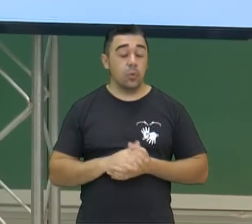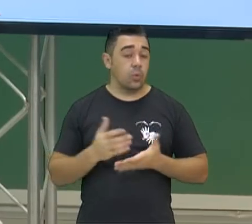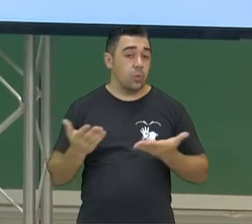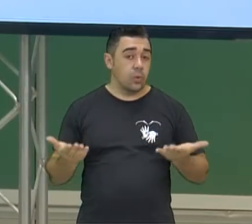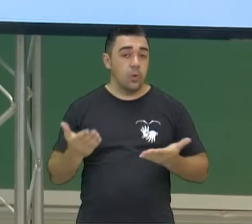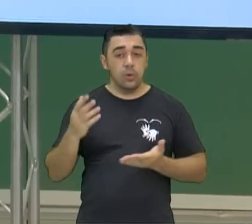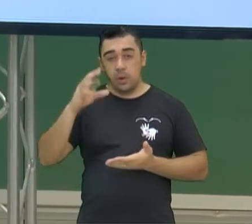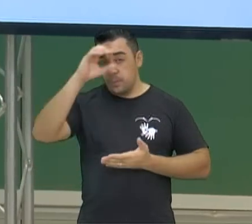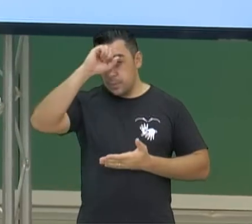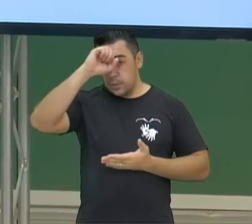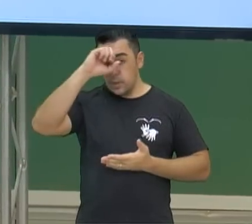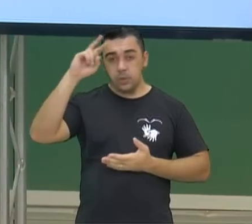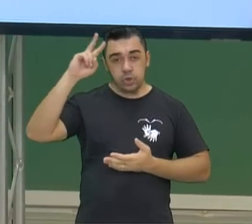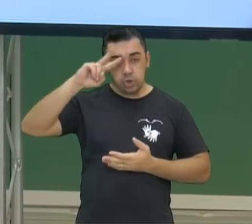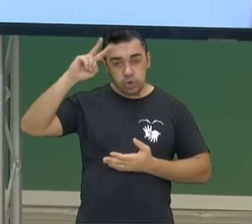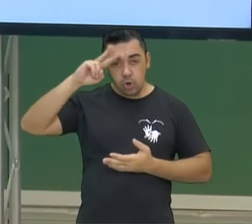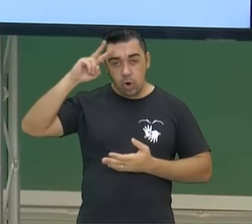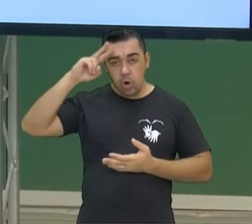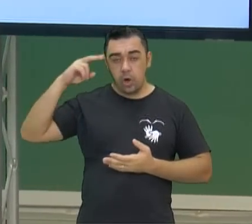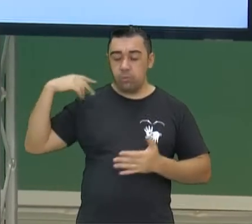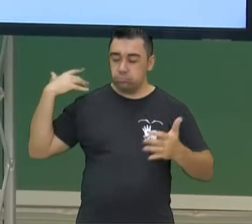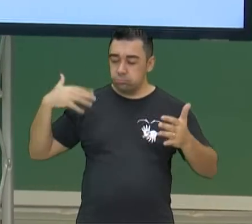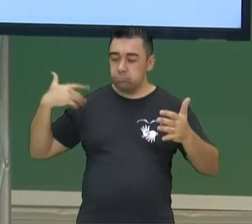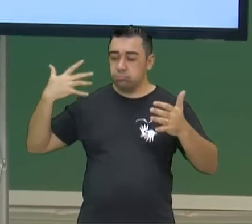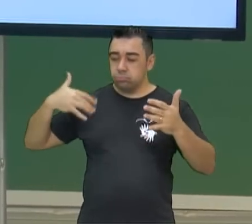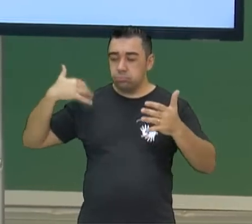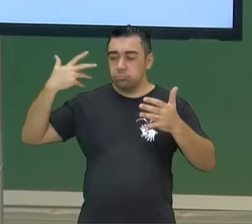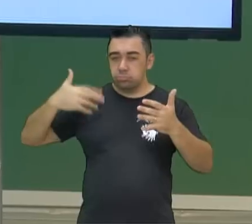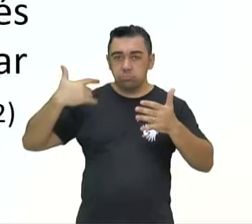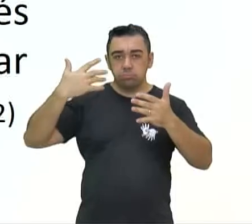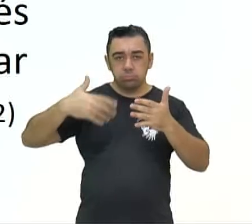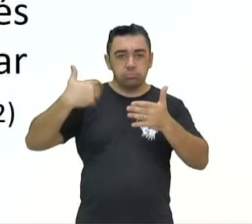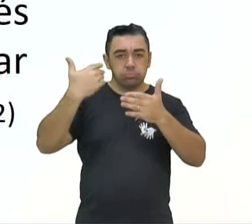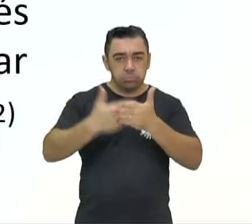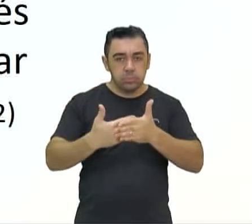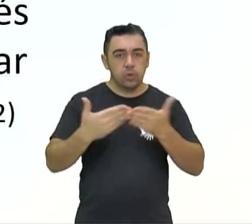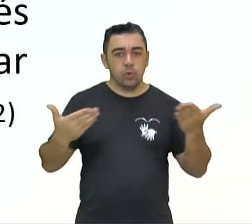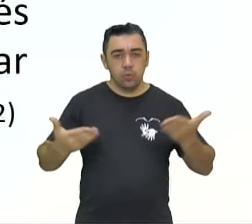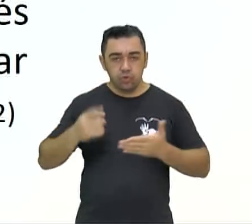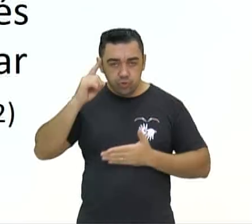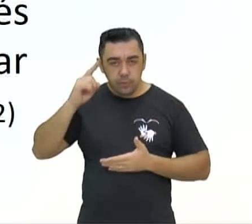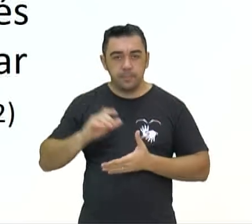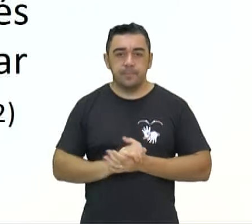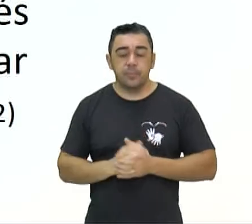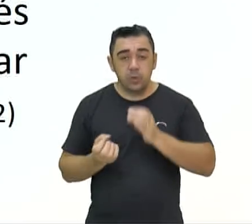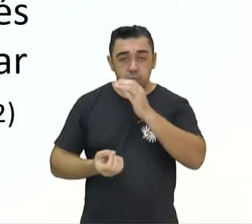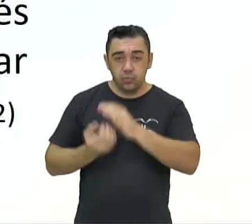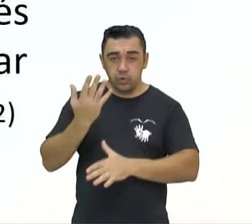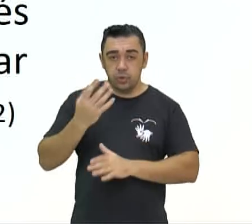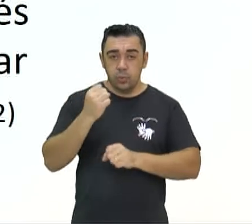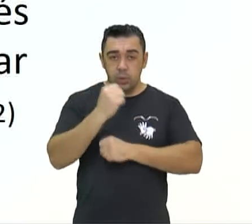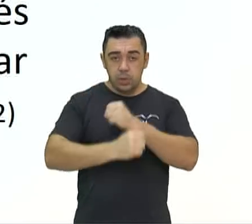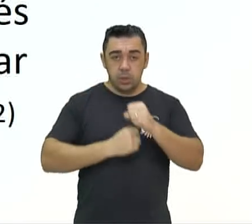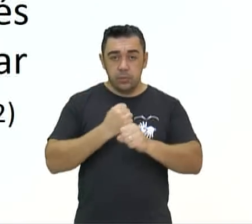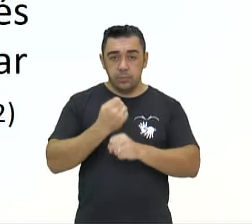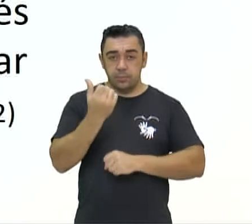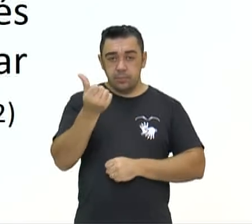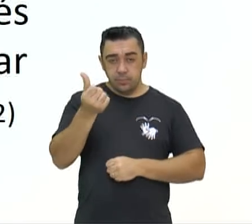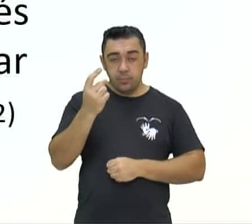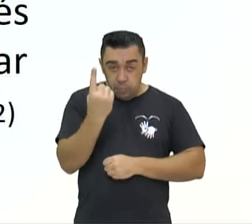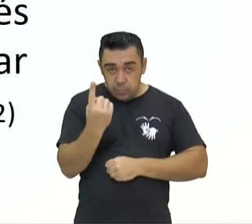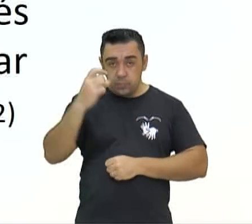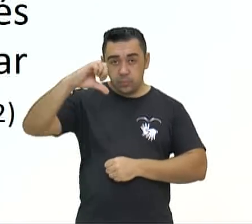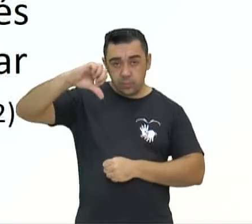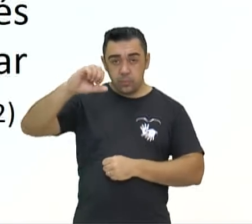pouquinho da história, como que chegou aos dias de hoje, Ele surgiu em meados dos anos 80 nos Estados Unidos,